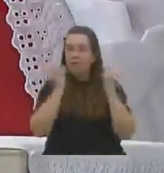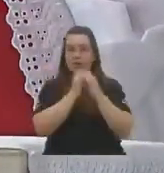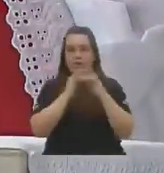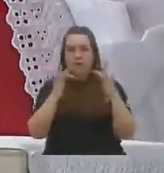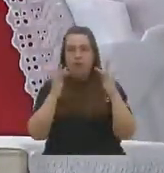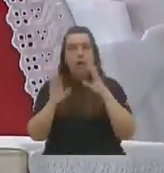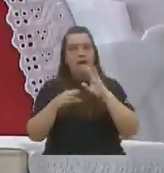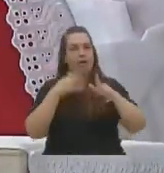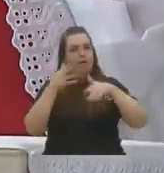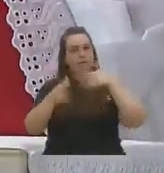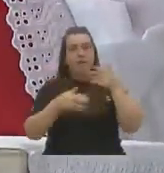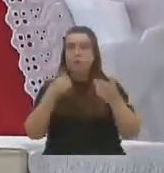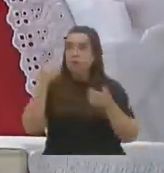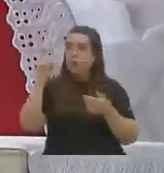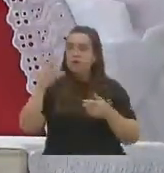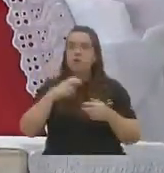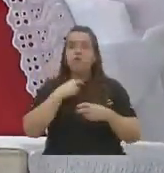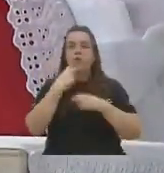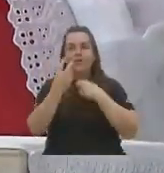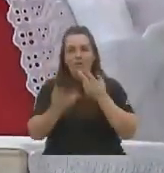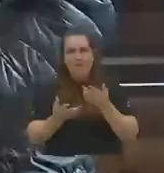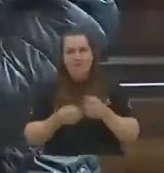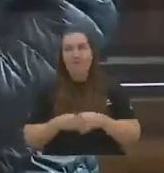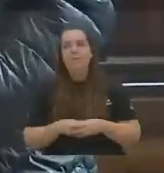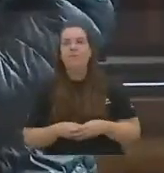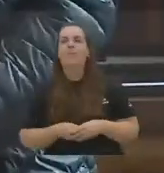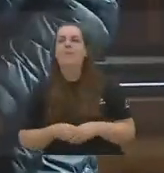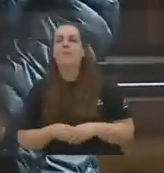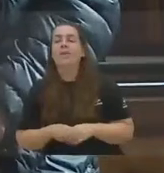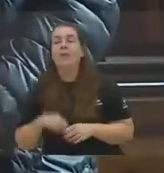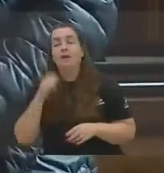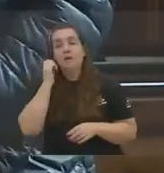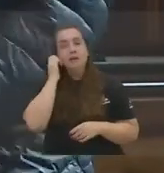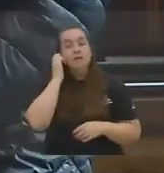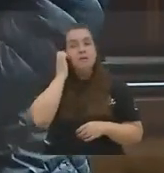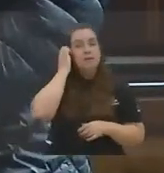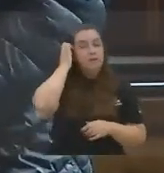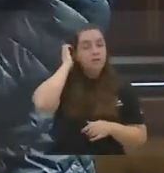glória cantando a uma só voz.